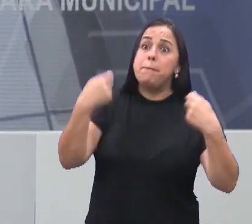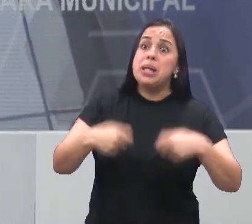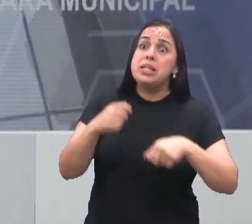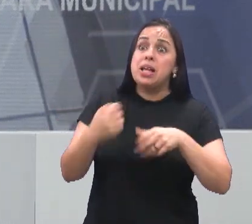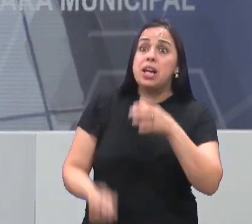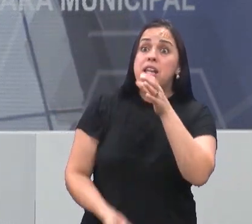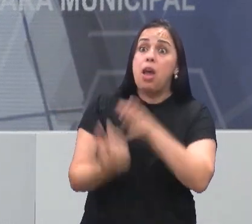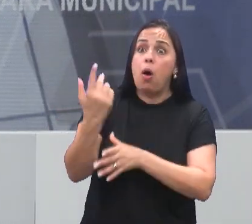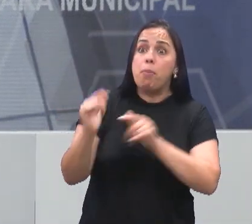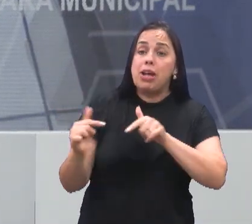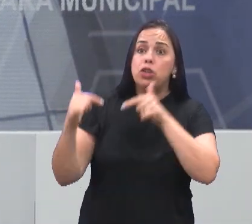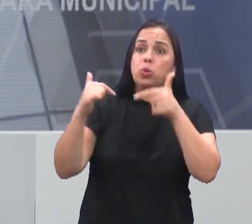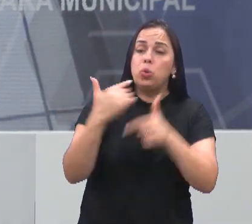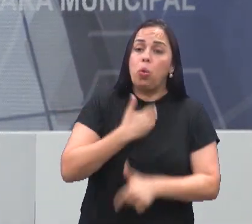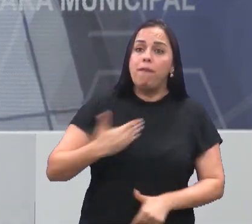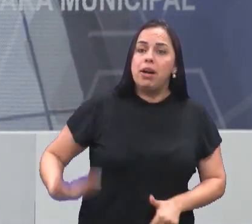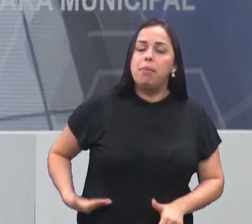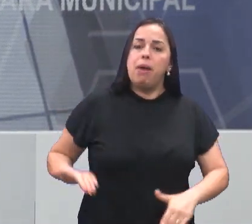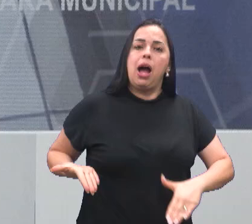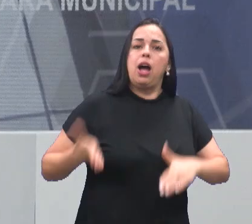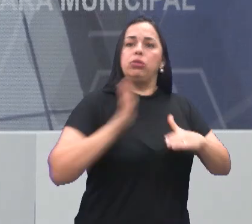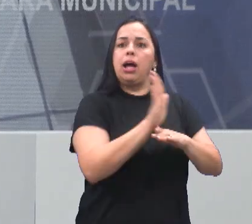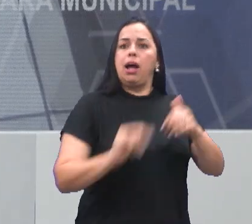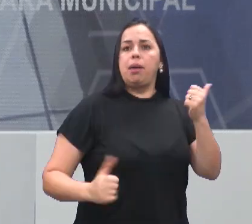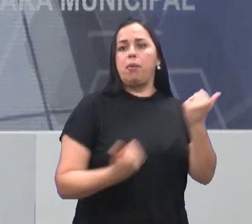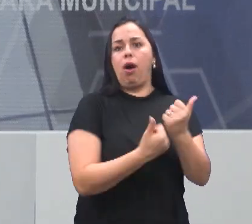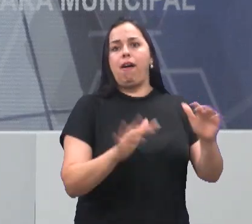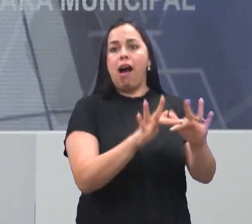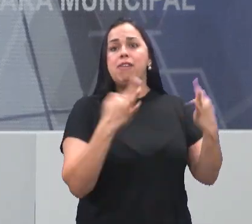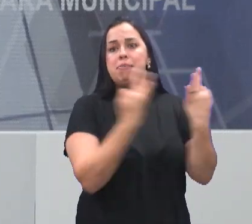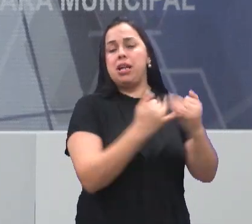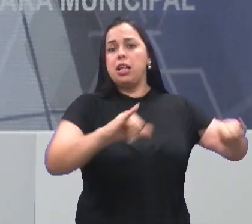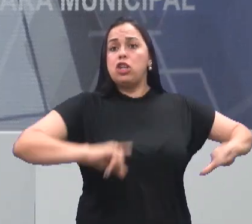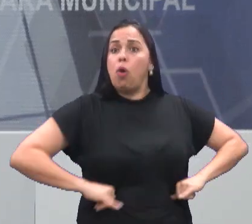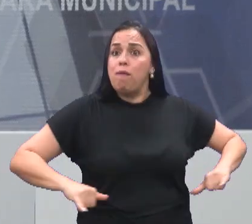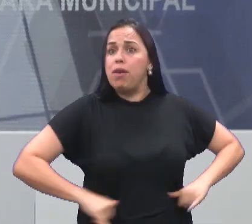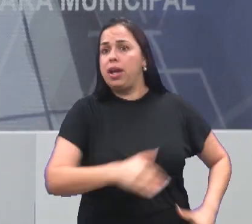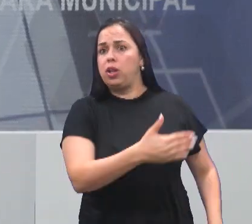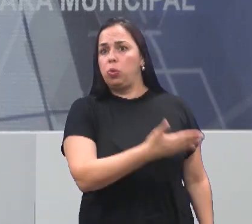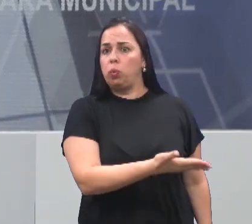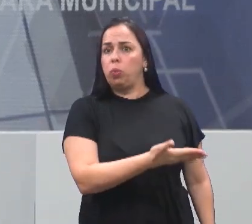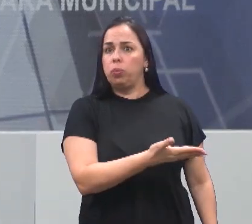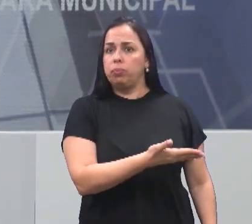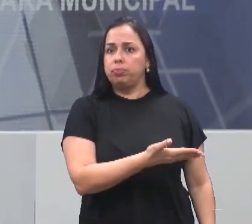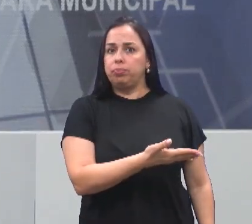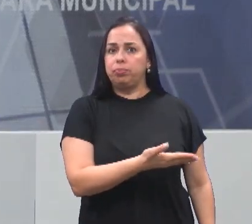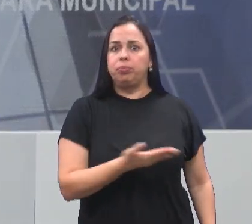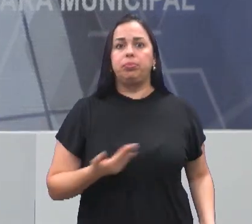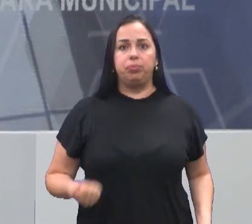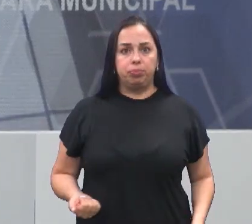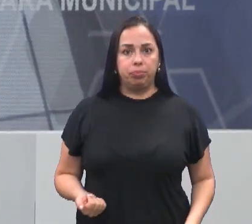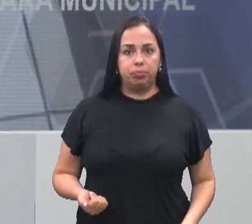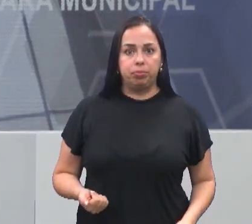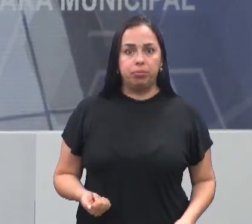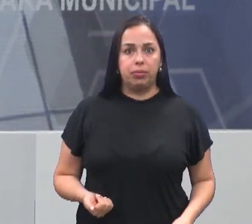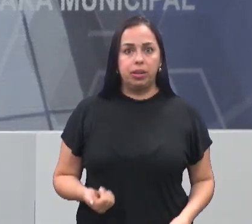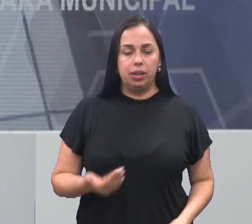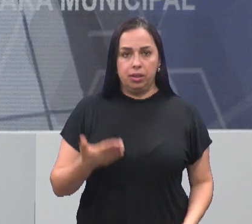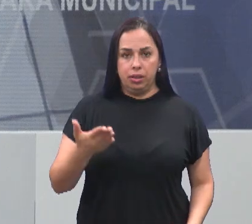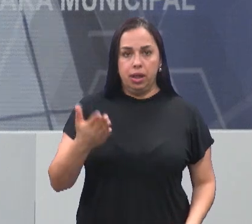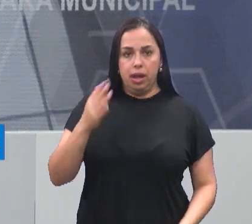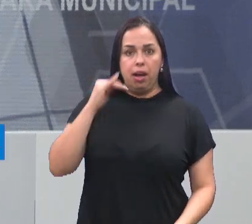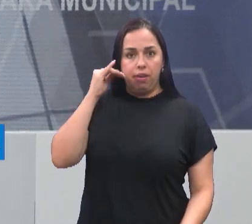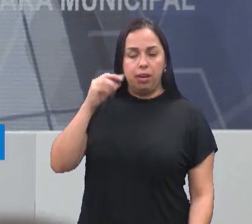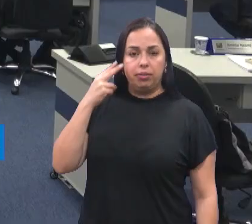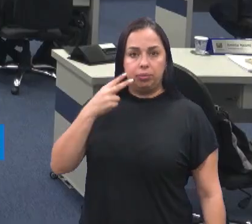política pública para auxiliar famílias como essa do seu Rodolfo, que está aqui. Queria aqui abrir a parte para a vereadora Amélia